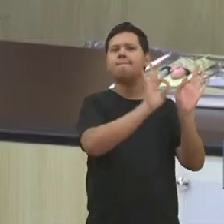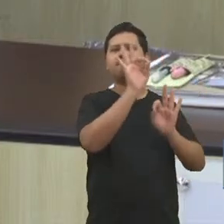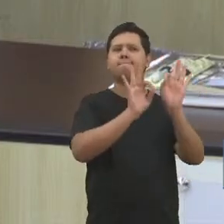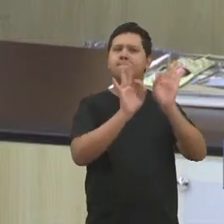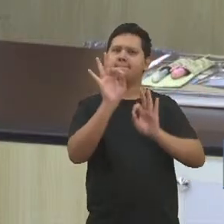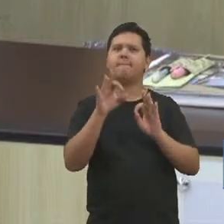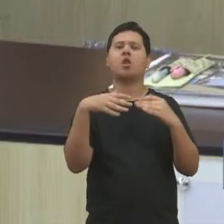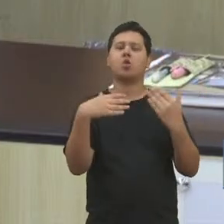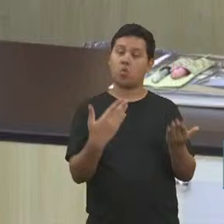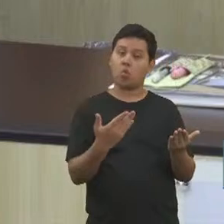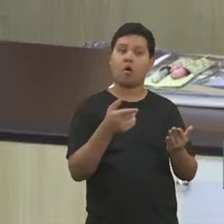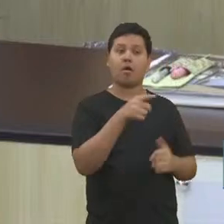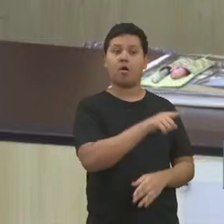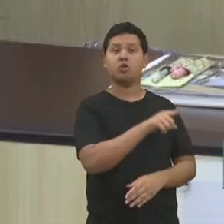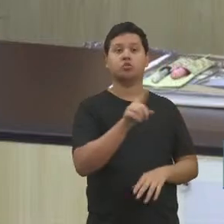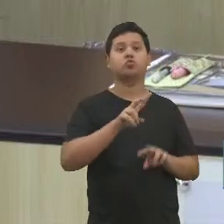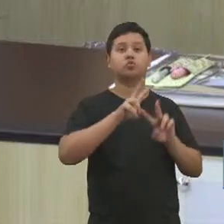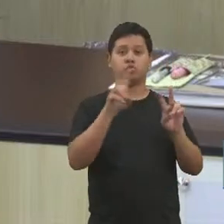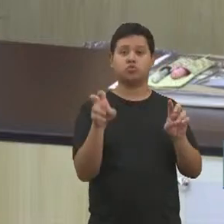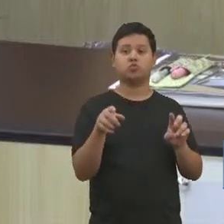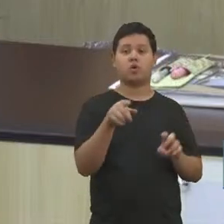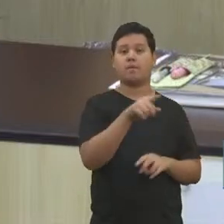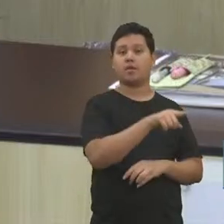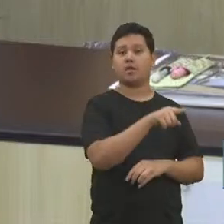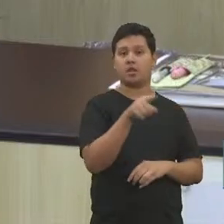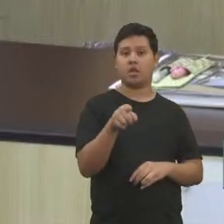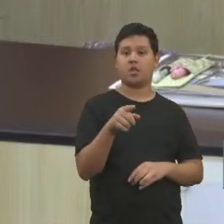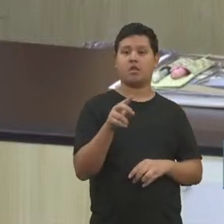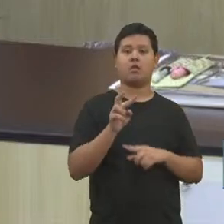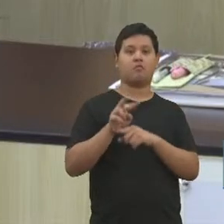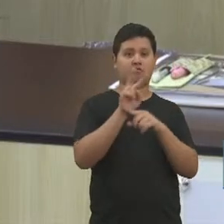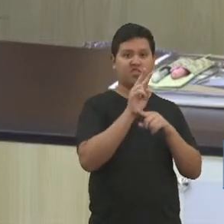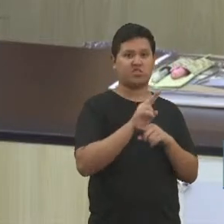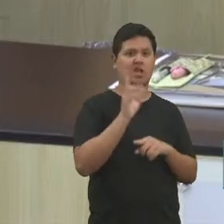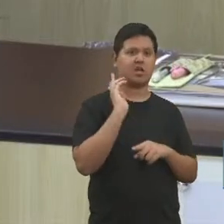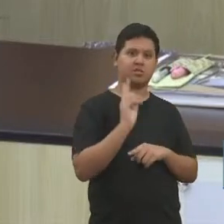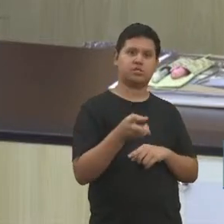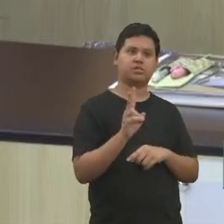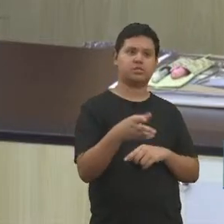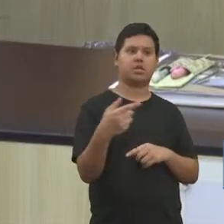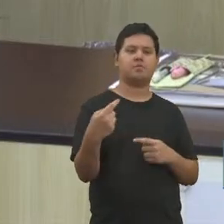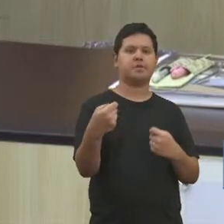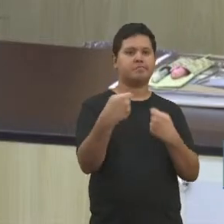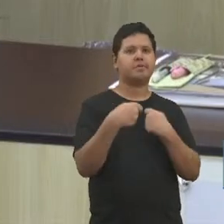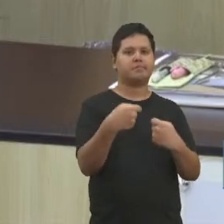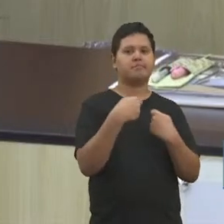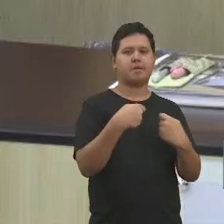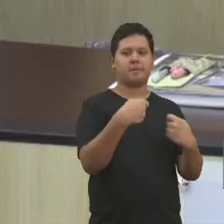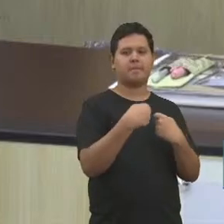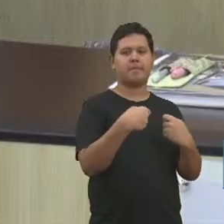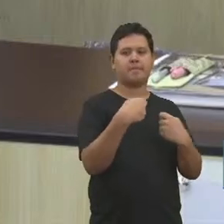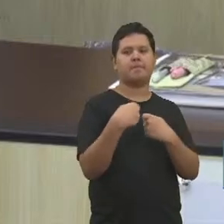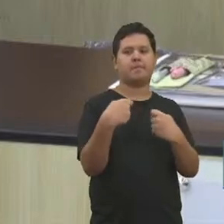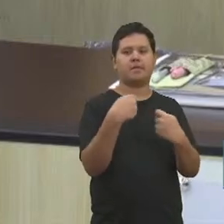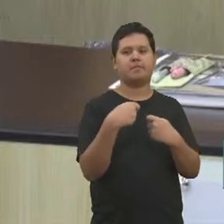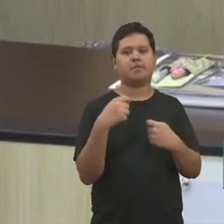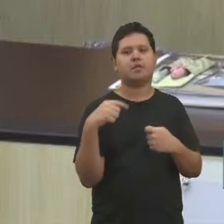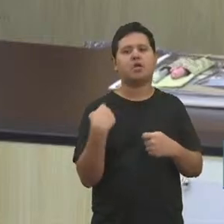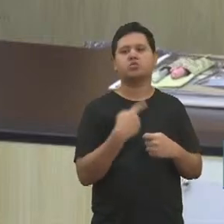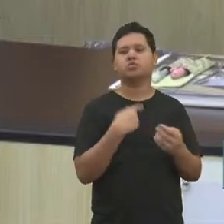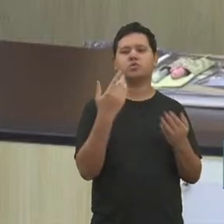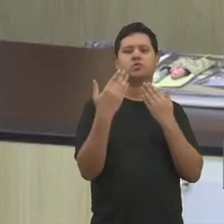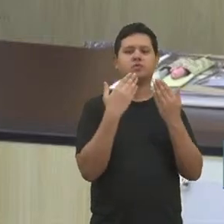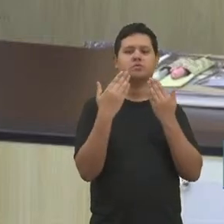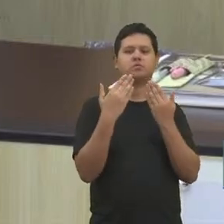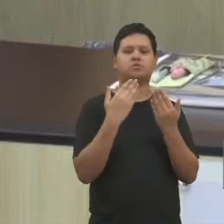ser tomado com relação aos apontamentos que esses fiscais vêm já apontando? Desde que eu estou aqui nesta casa, a gente vem dialogando